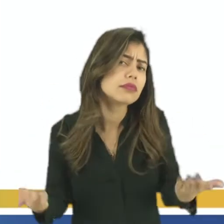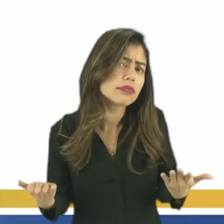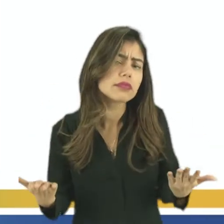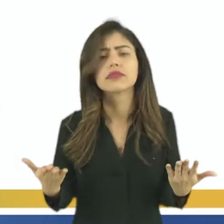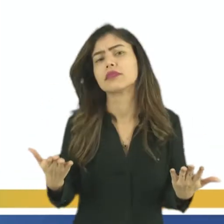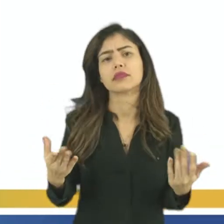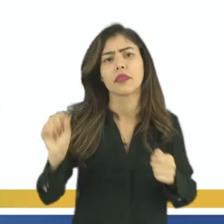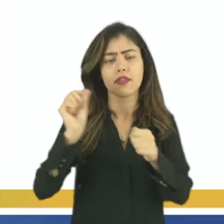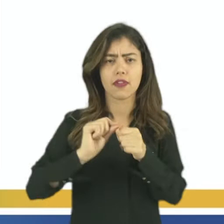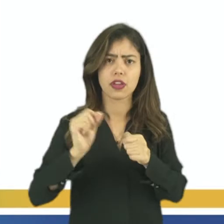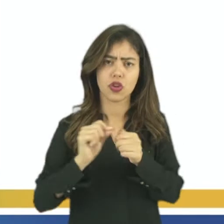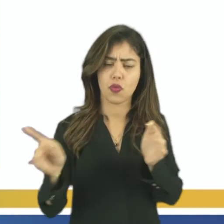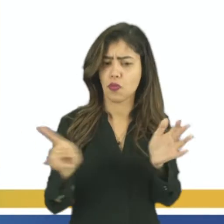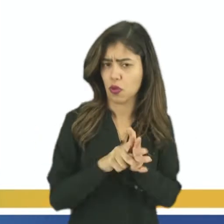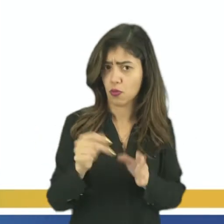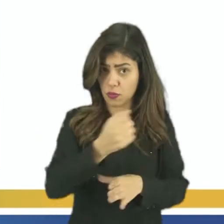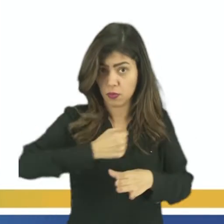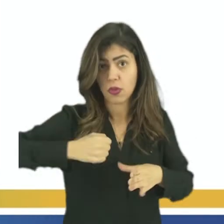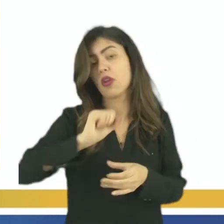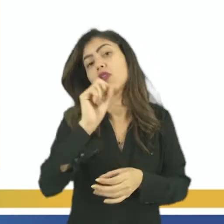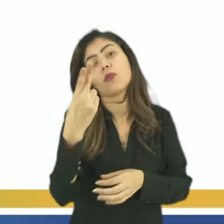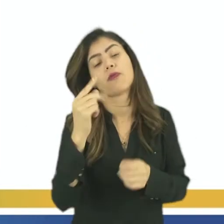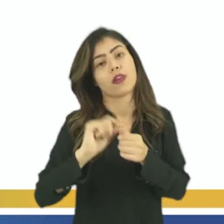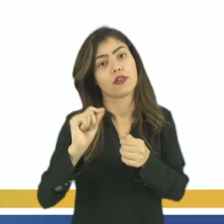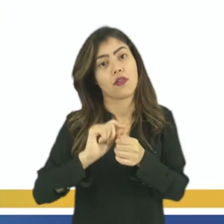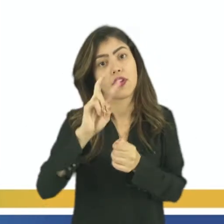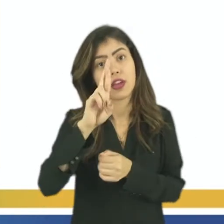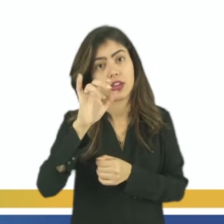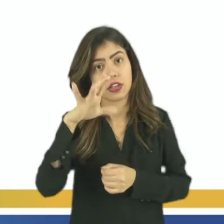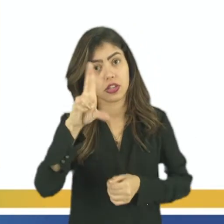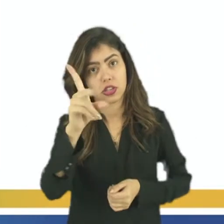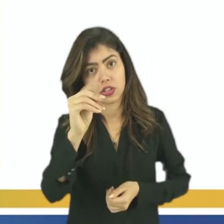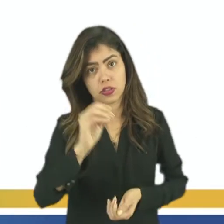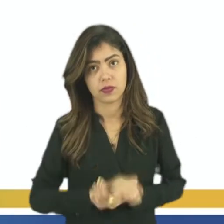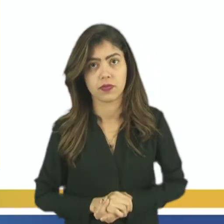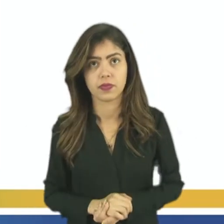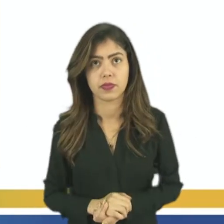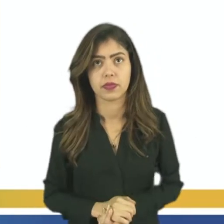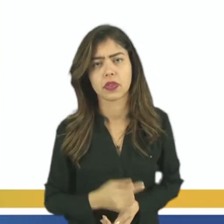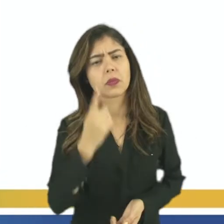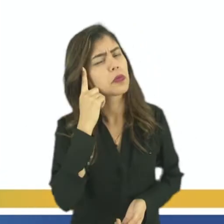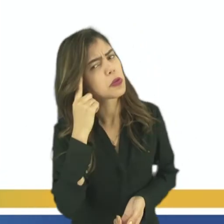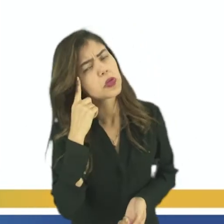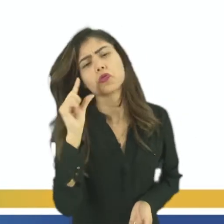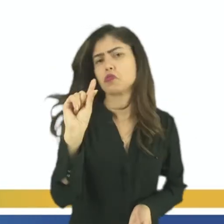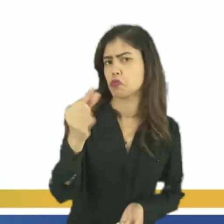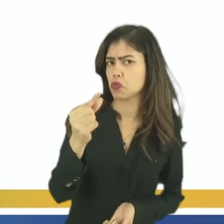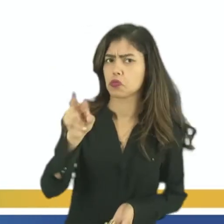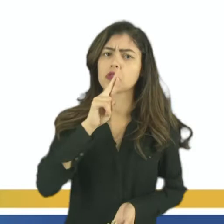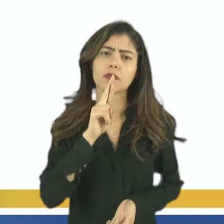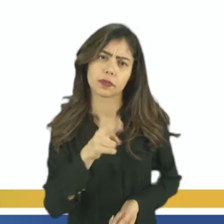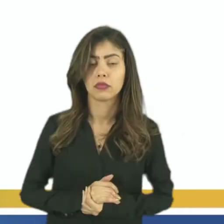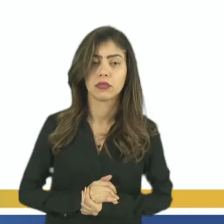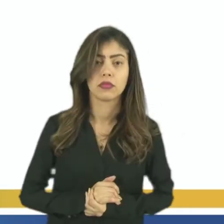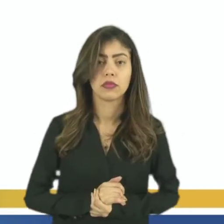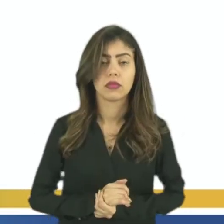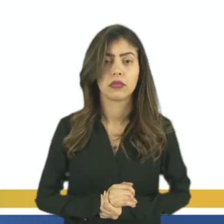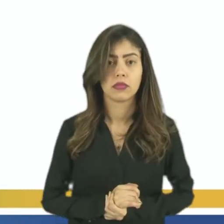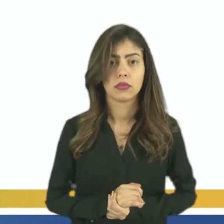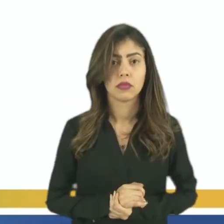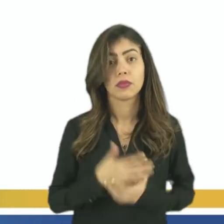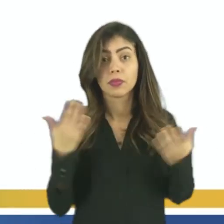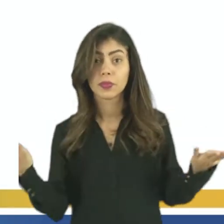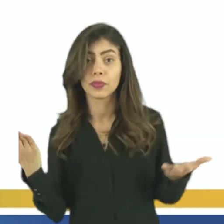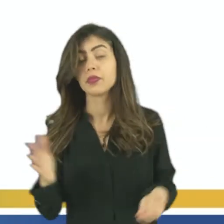para fazer o bolo em si ou para fazer o recheio então vamos pensar um pouquinho para resolver esse problema